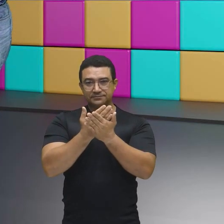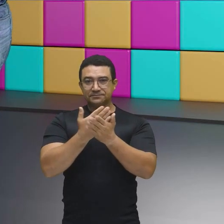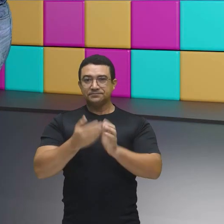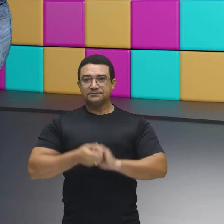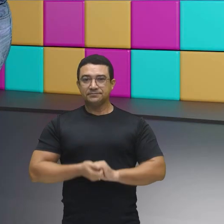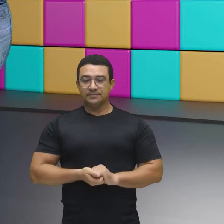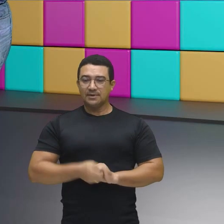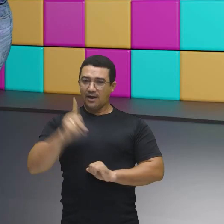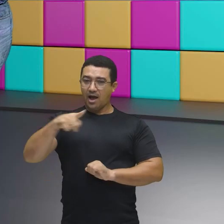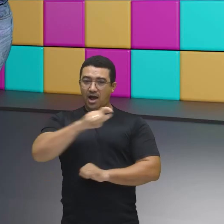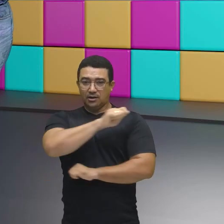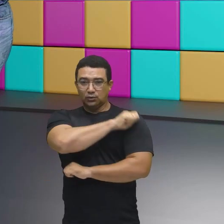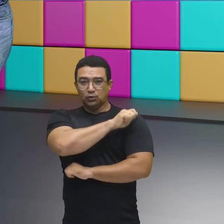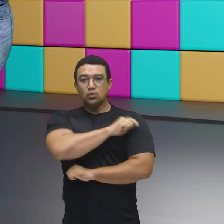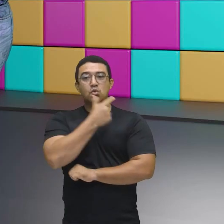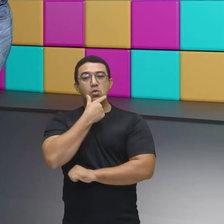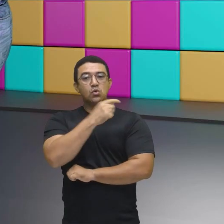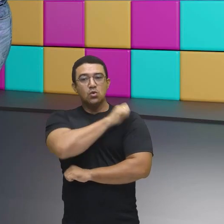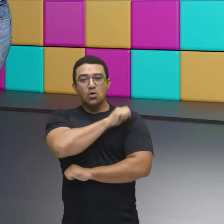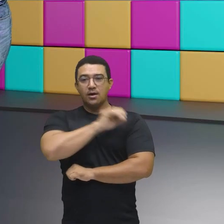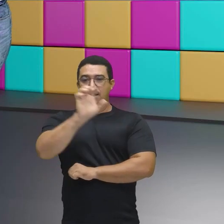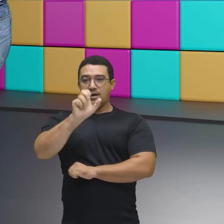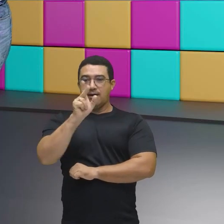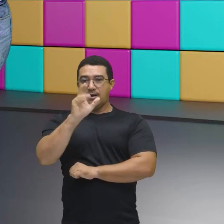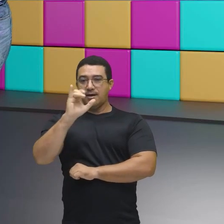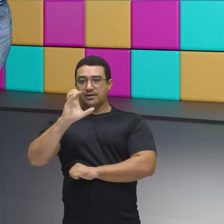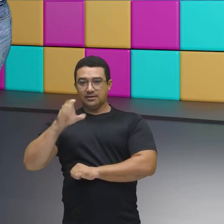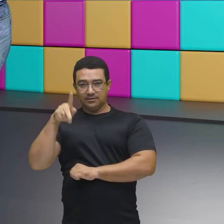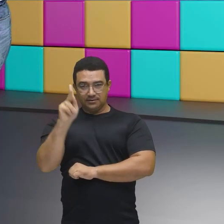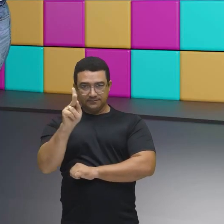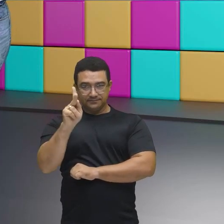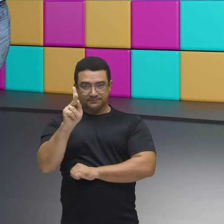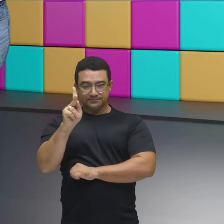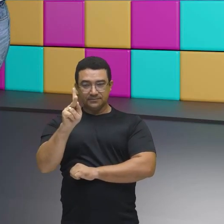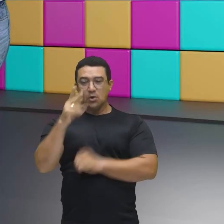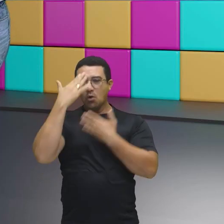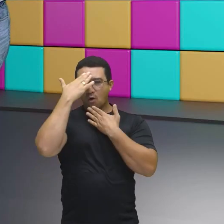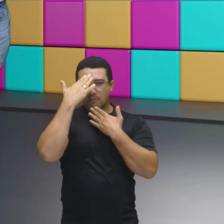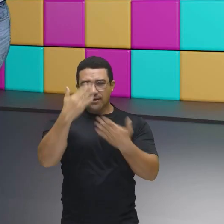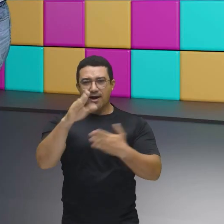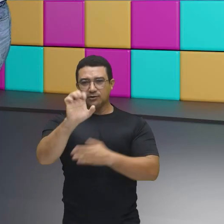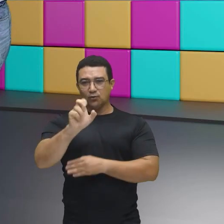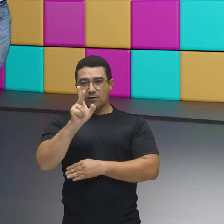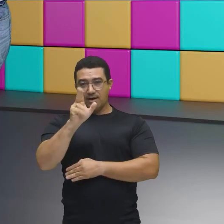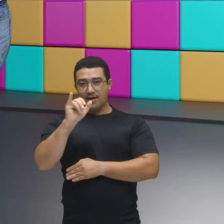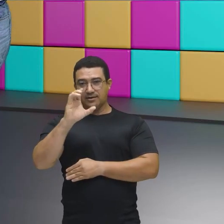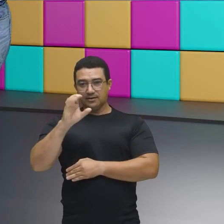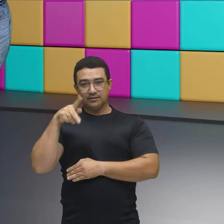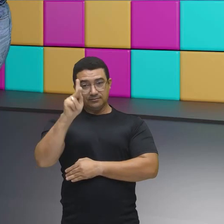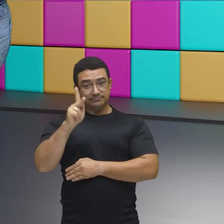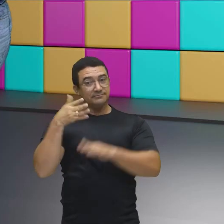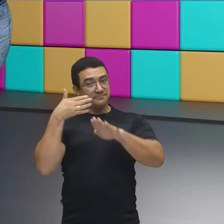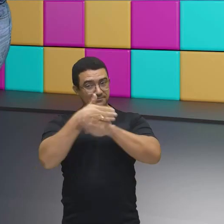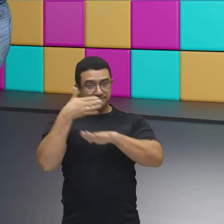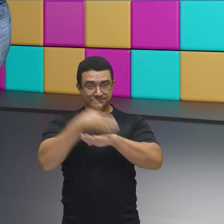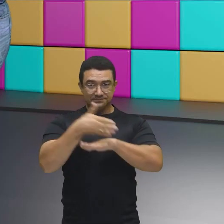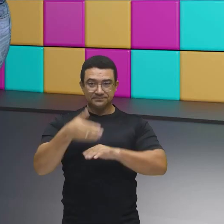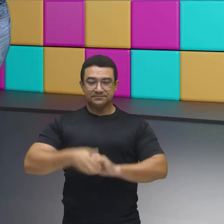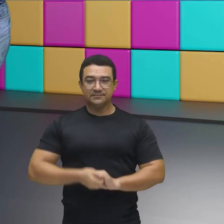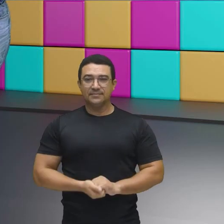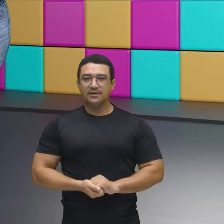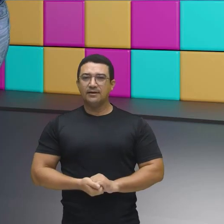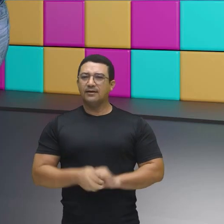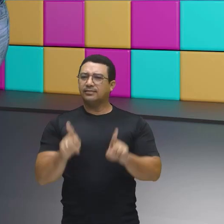o aluno Eric Matheus Correia. Muito obrigada, viu, Eric, pela sua participação. Nós